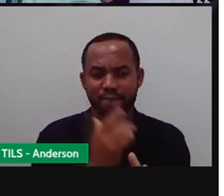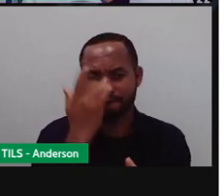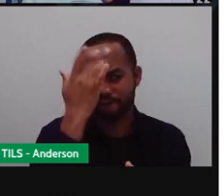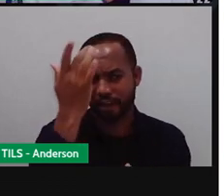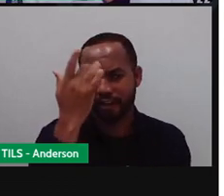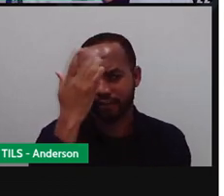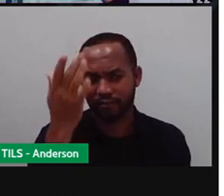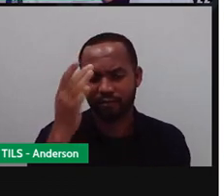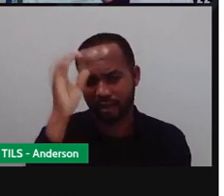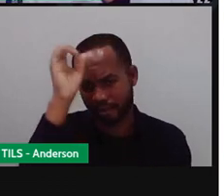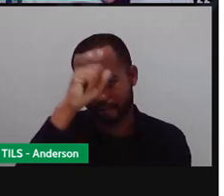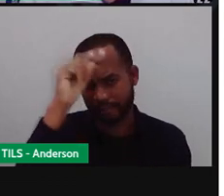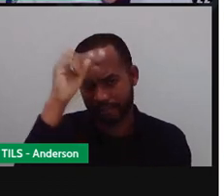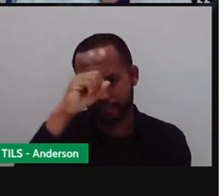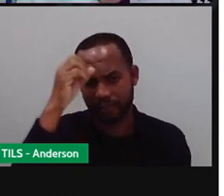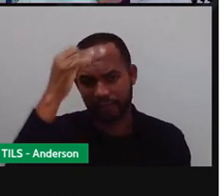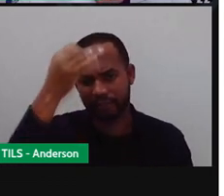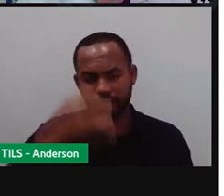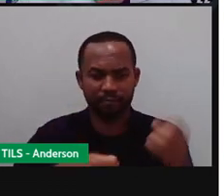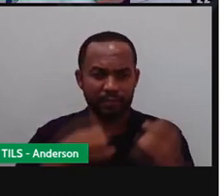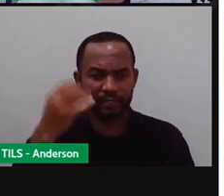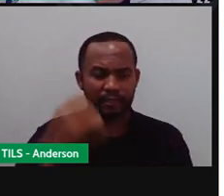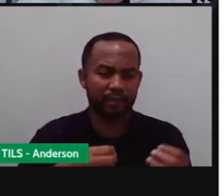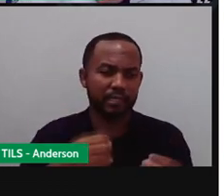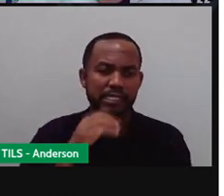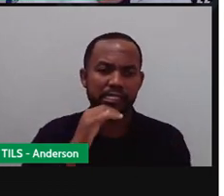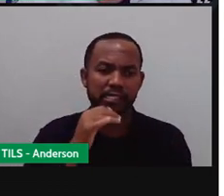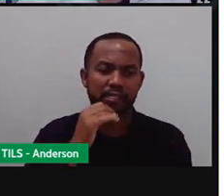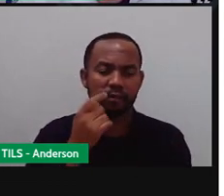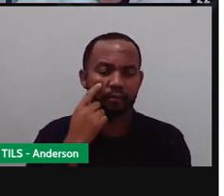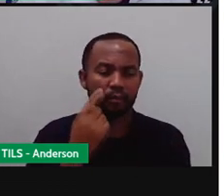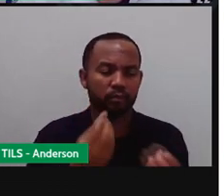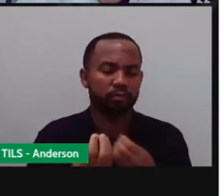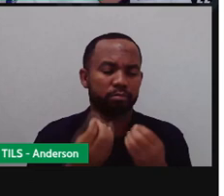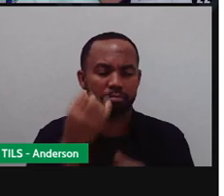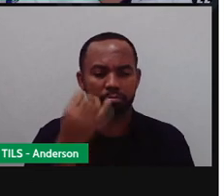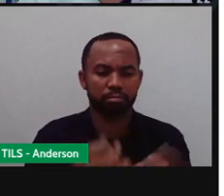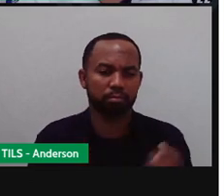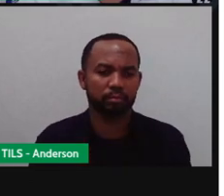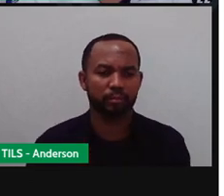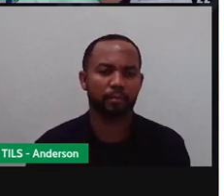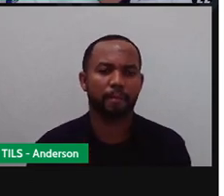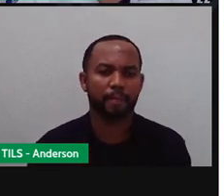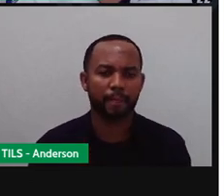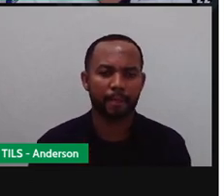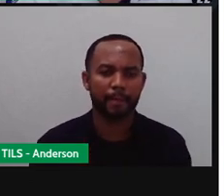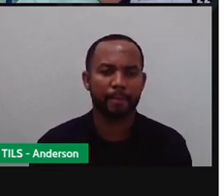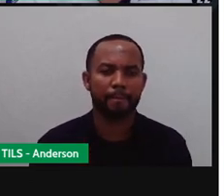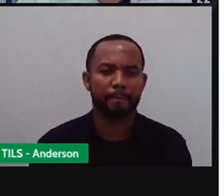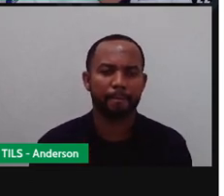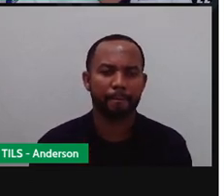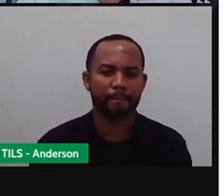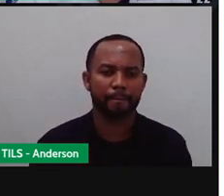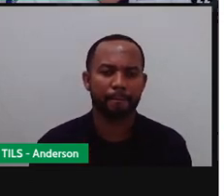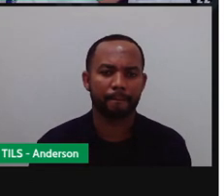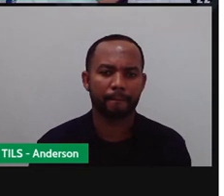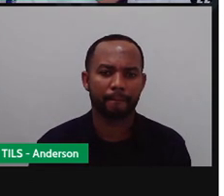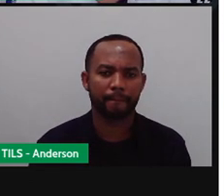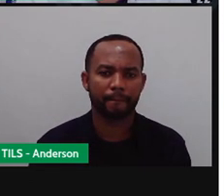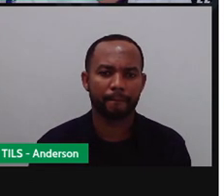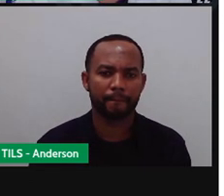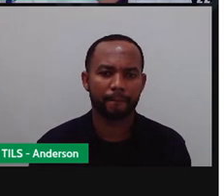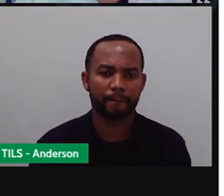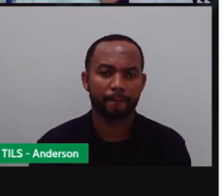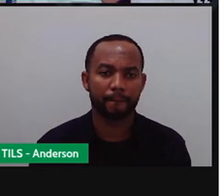fácil de aprender depois dessa receita aí, da dica que a Pró trouxe para vocês. Vamos